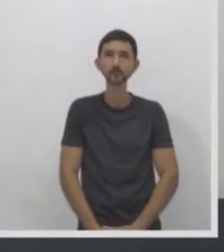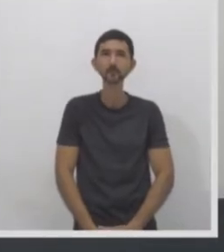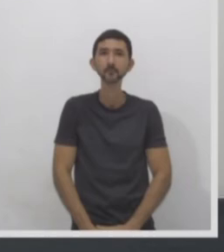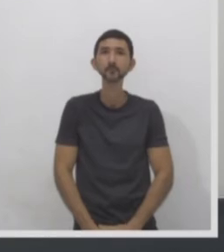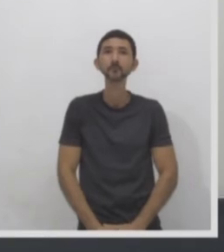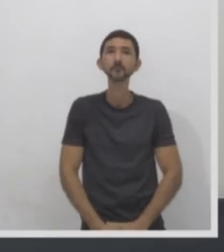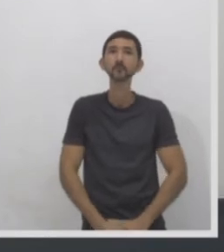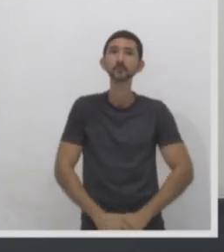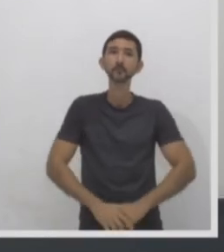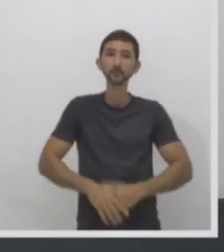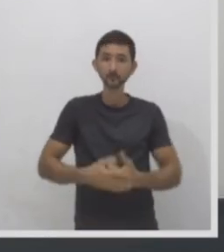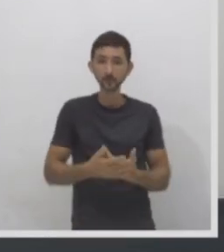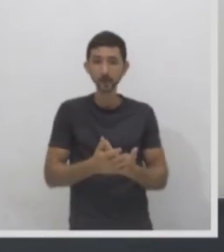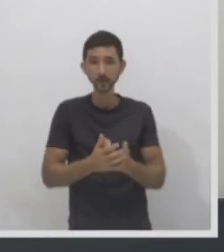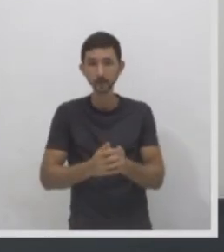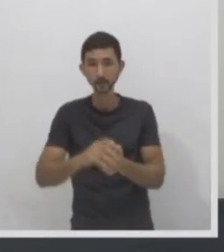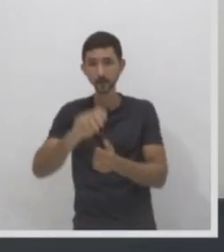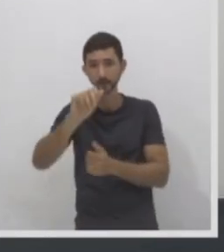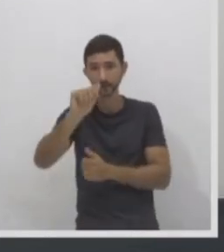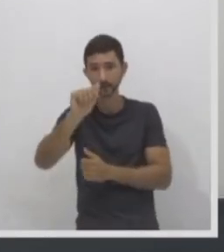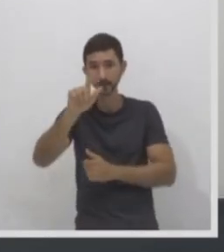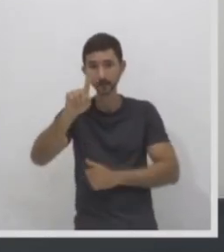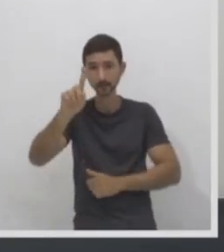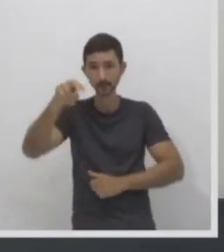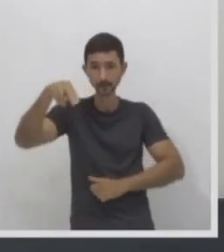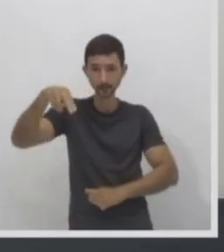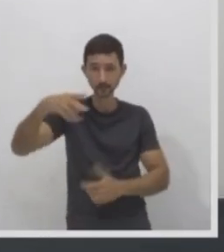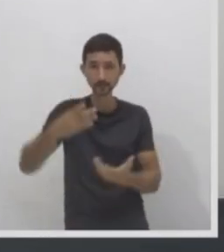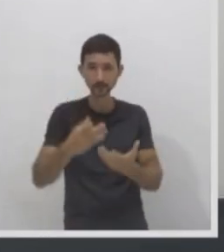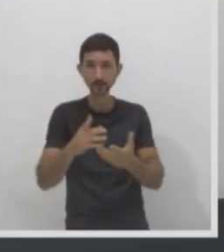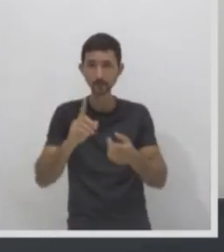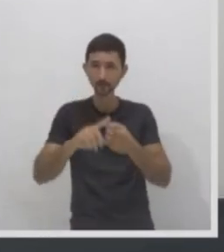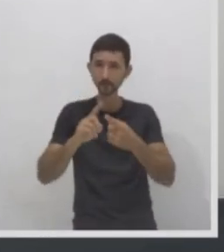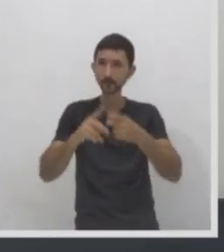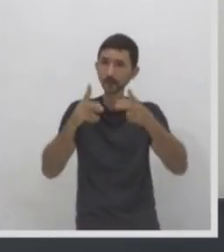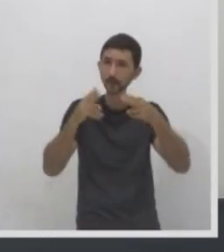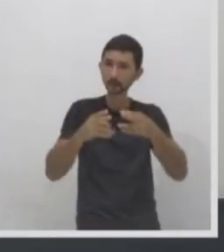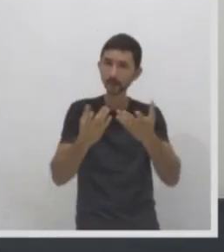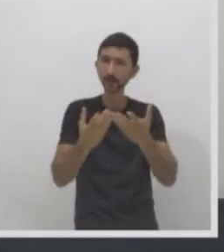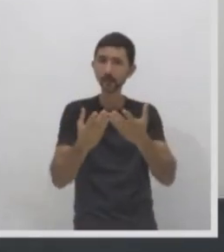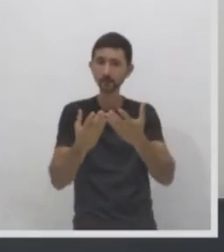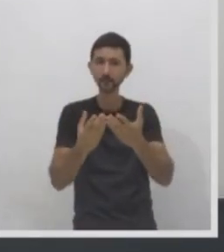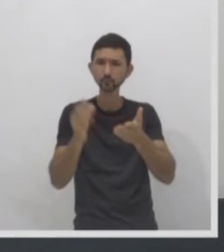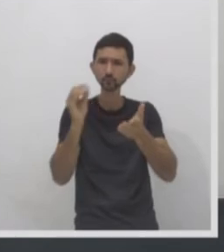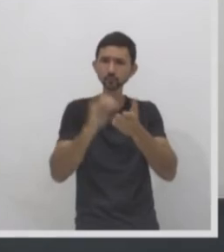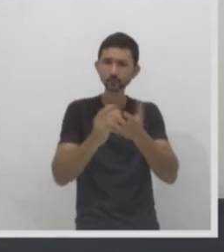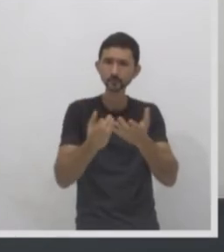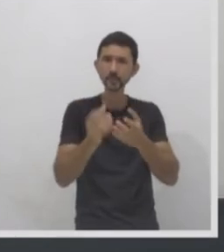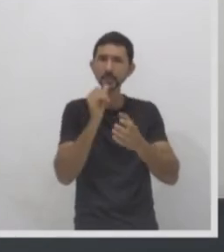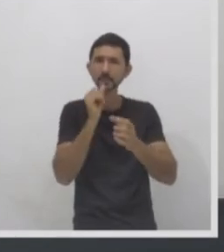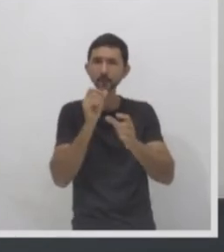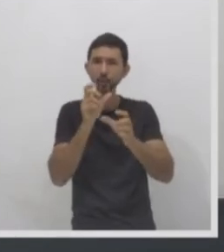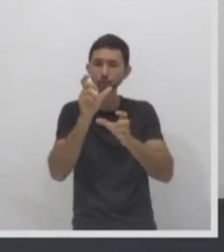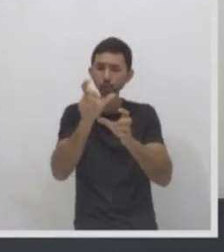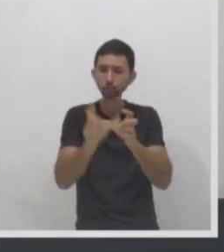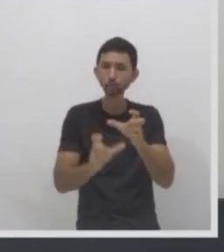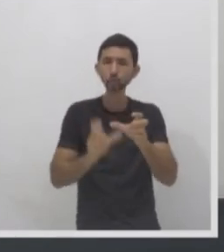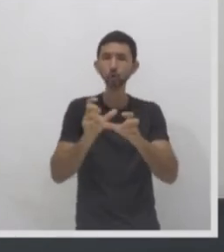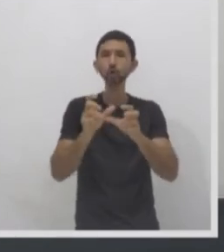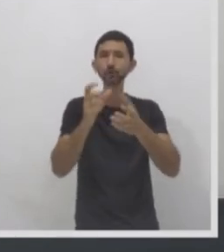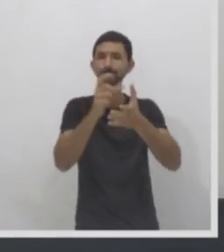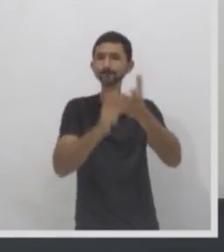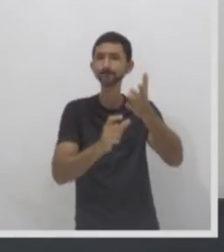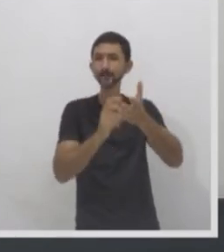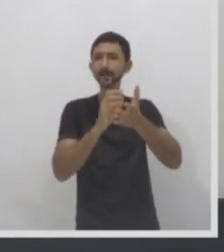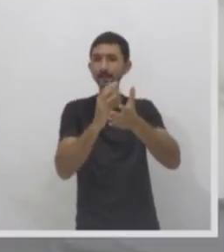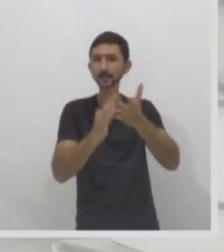Bom, o adjunto adnominal, ele também tem a mesma função de ser modificador no texto, só